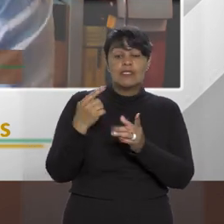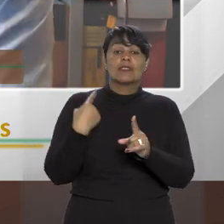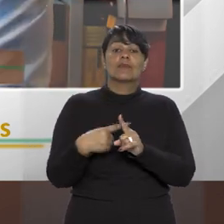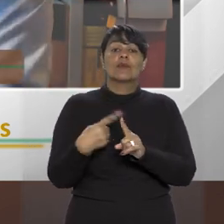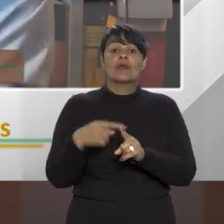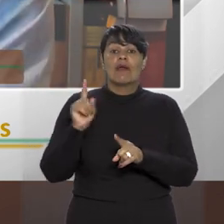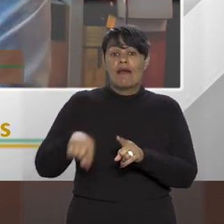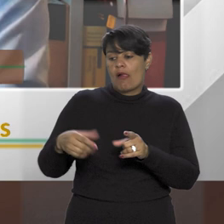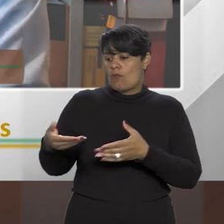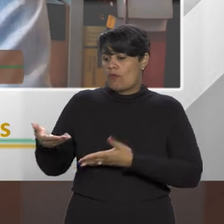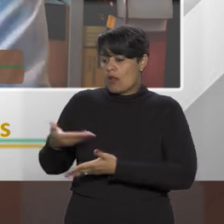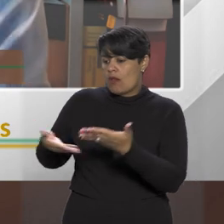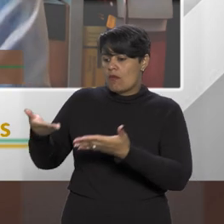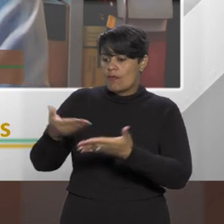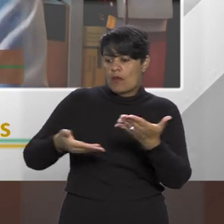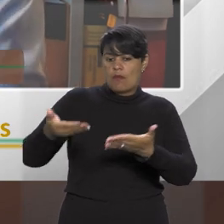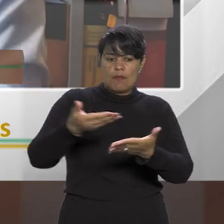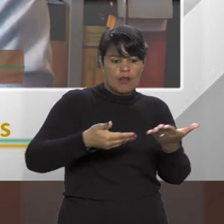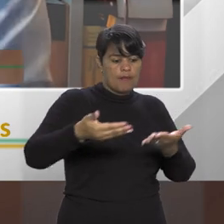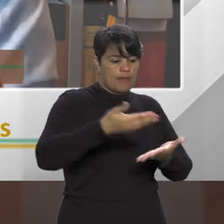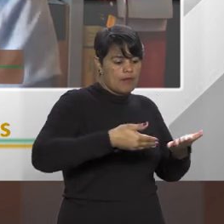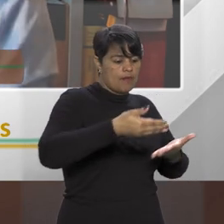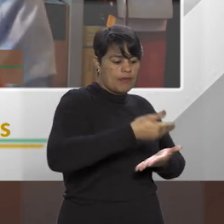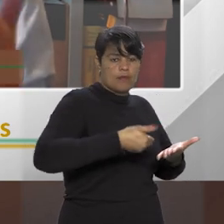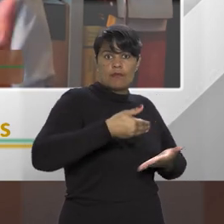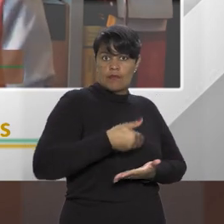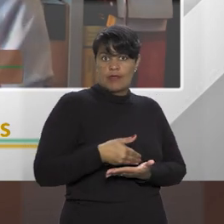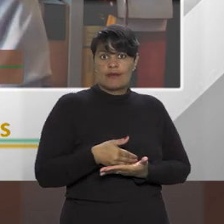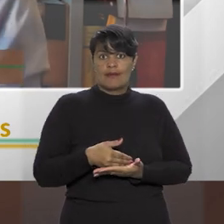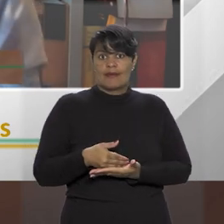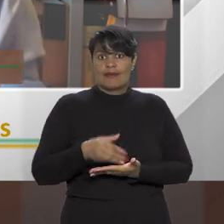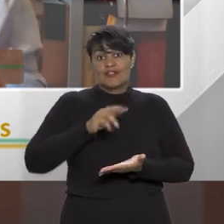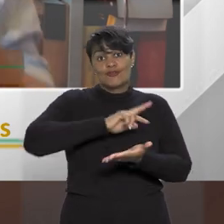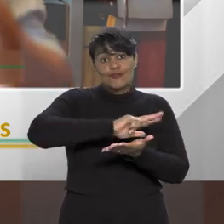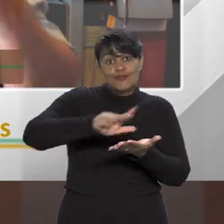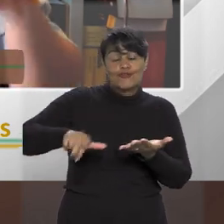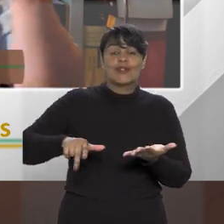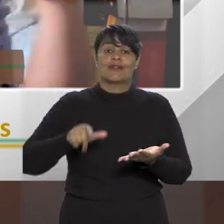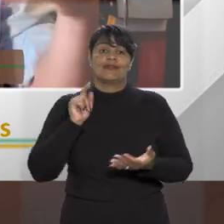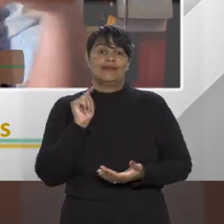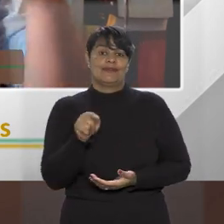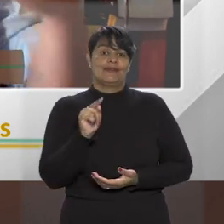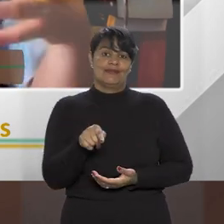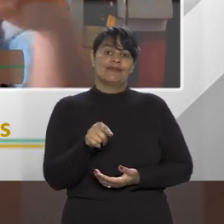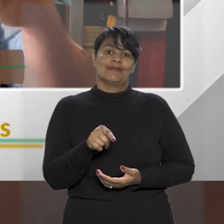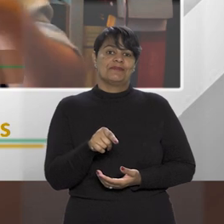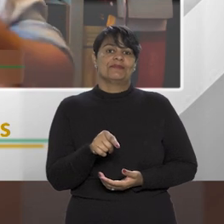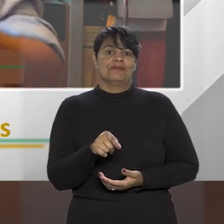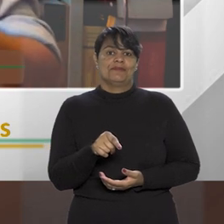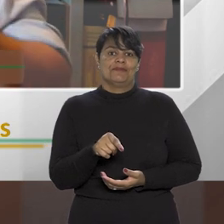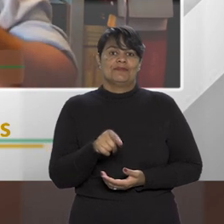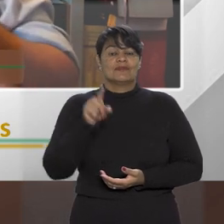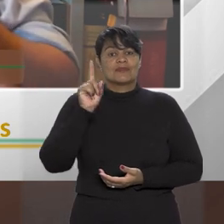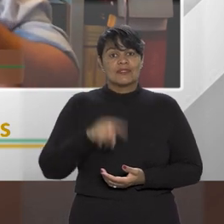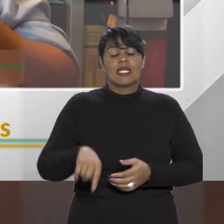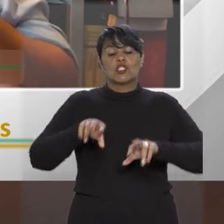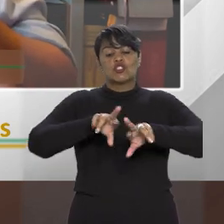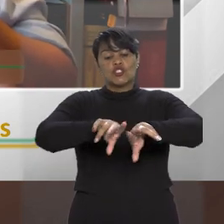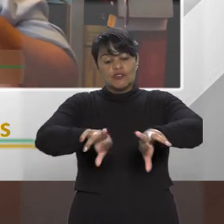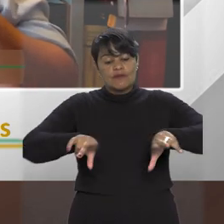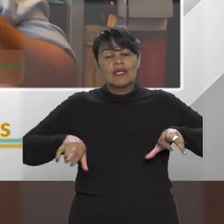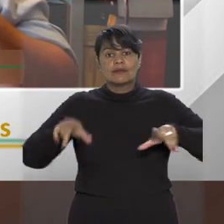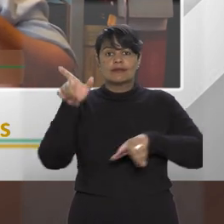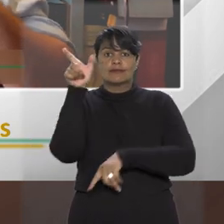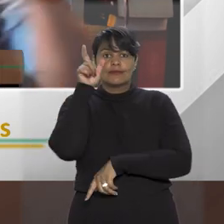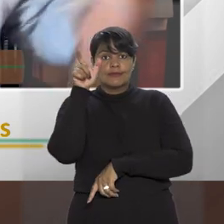da interação entre as diversas ações dos diversos interessados dele, que vão agindo cada um para